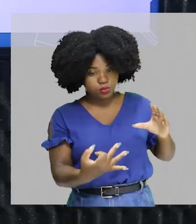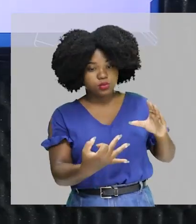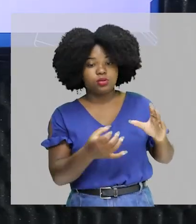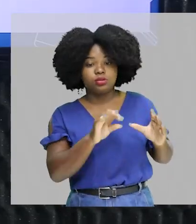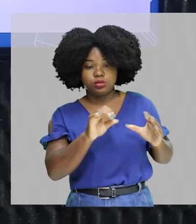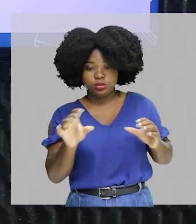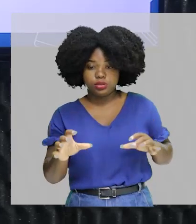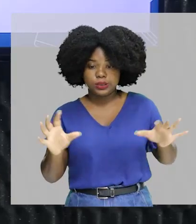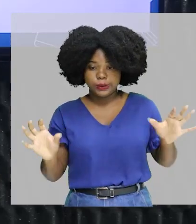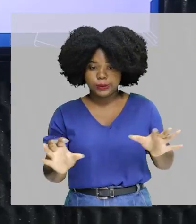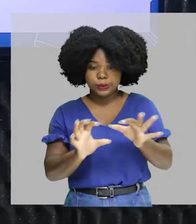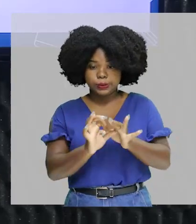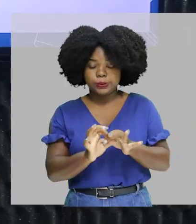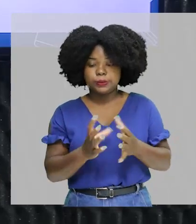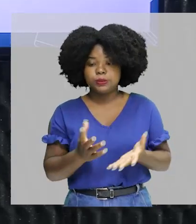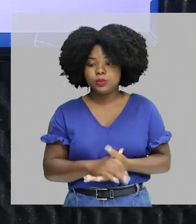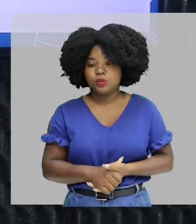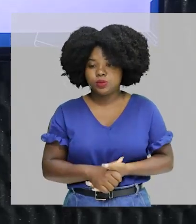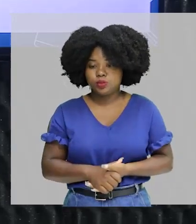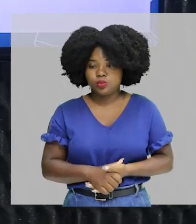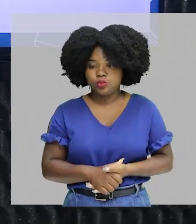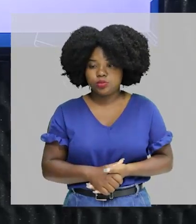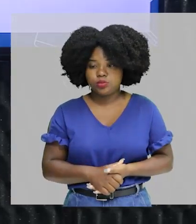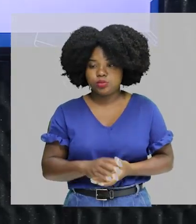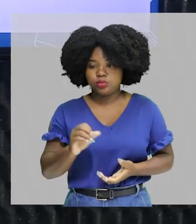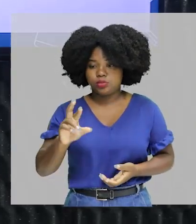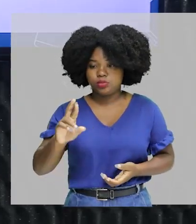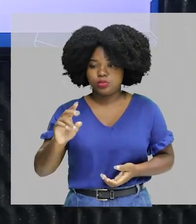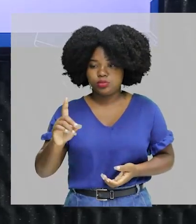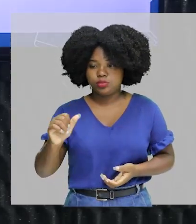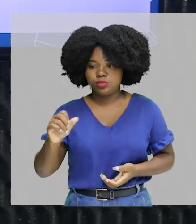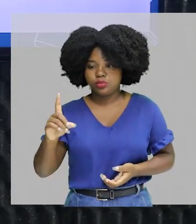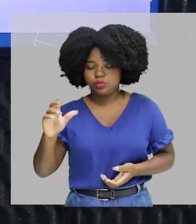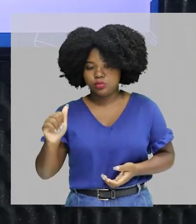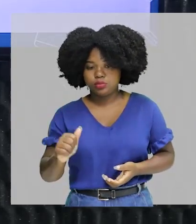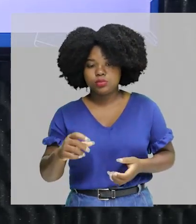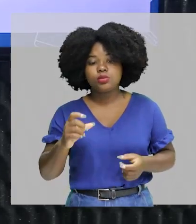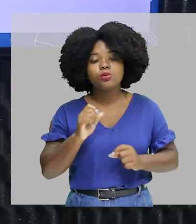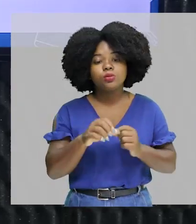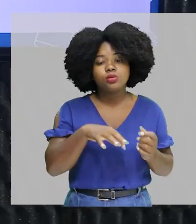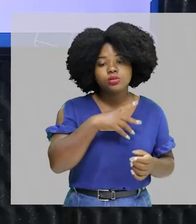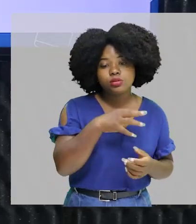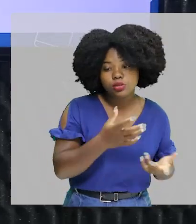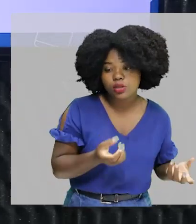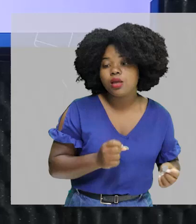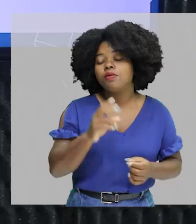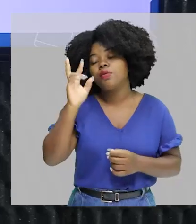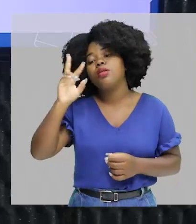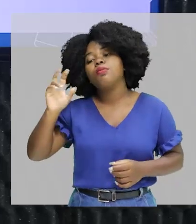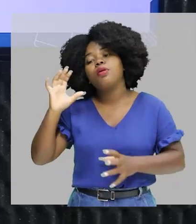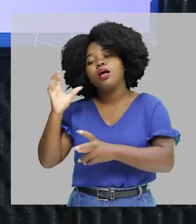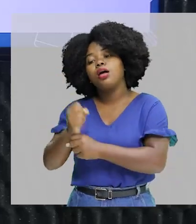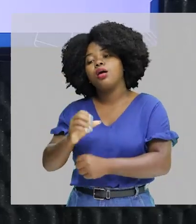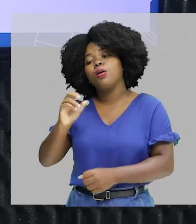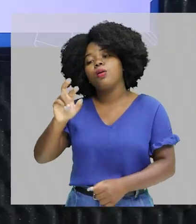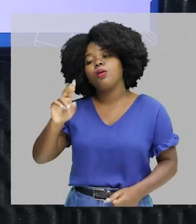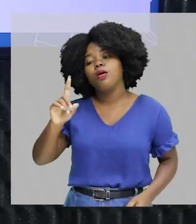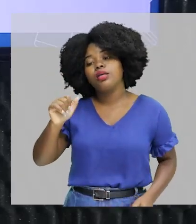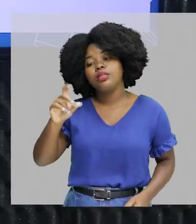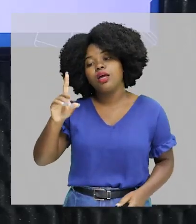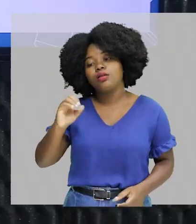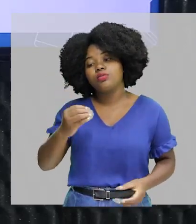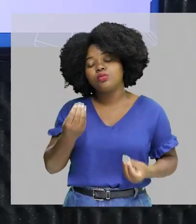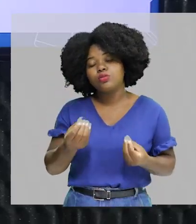que nos une cordados com os animais equinodermos? Vamos lembrar o que são cordados, né, pessoal? O